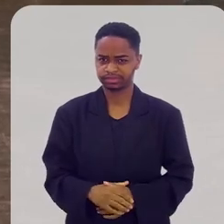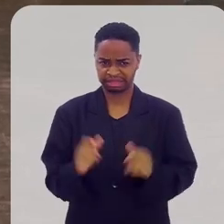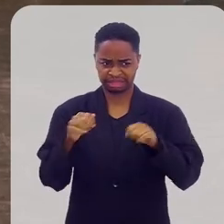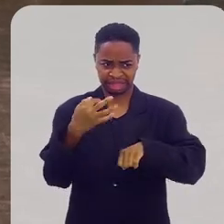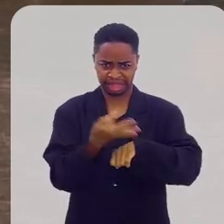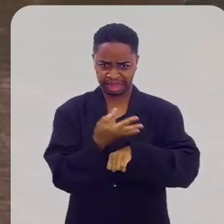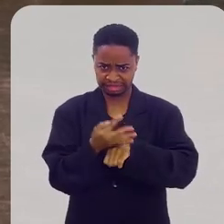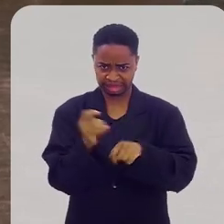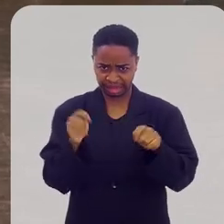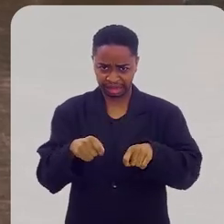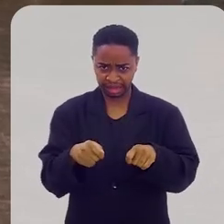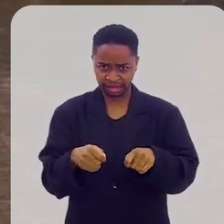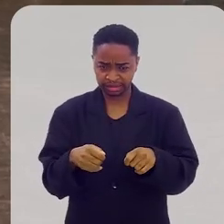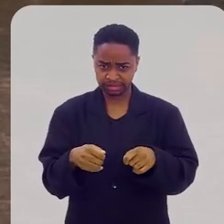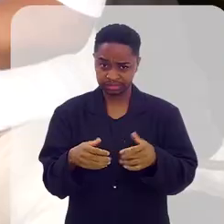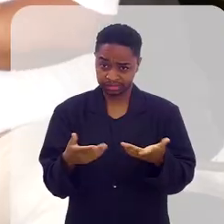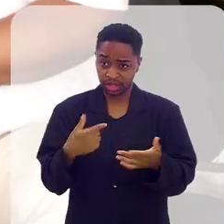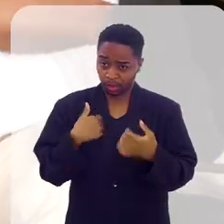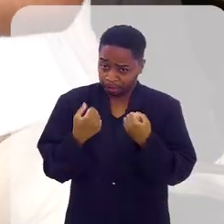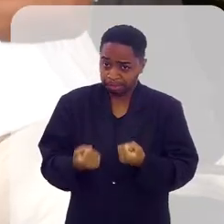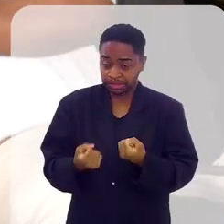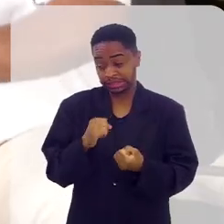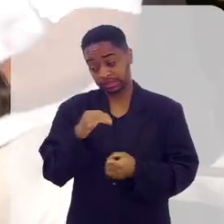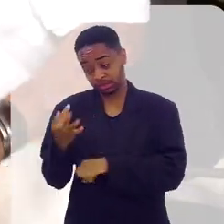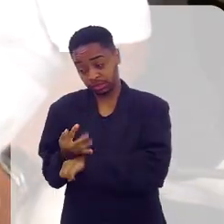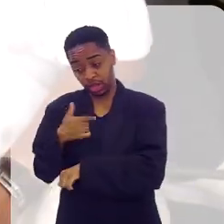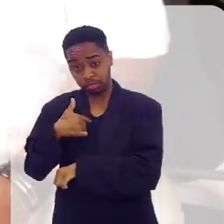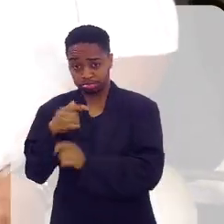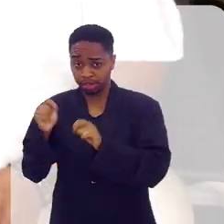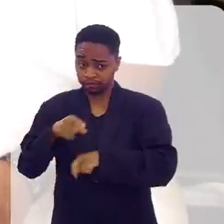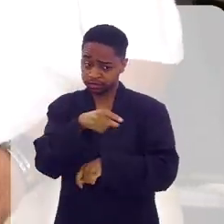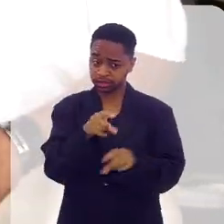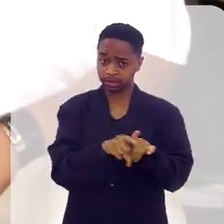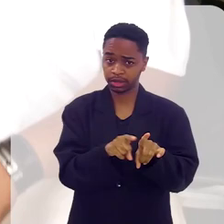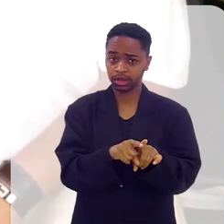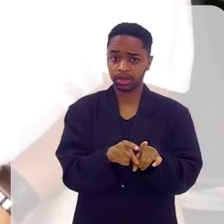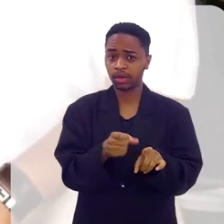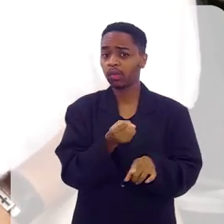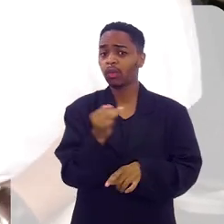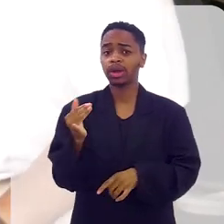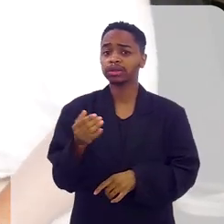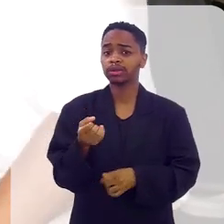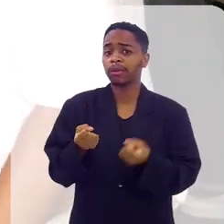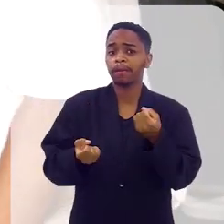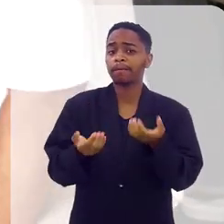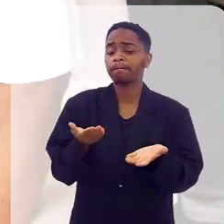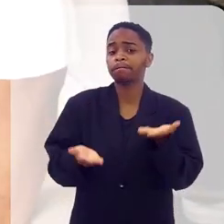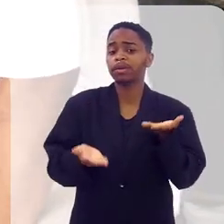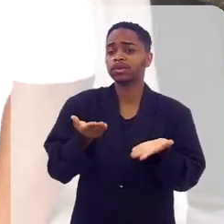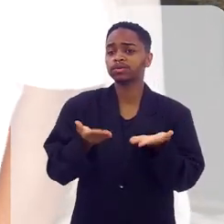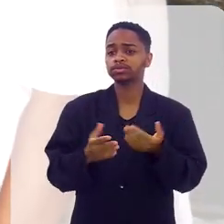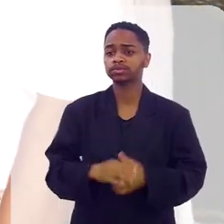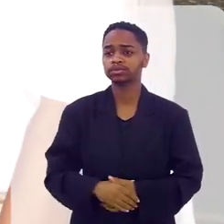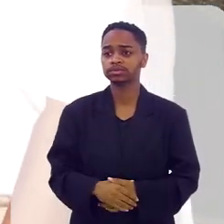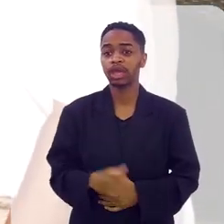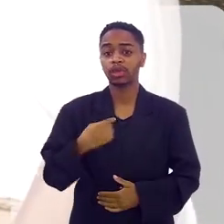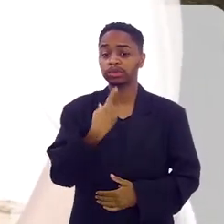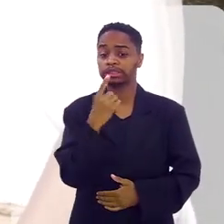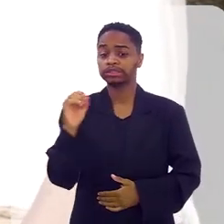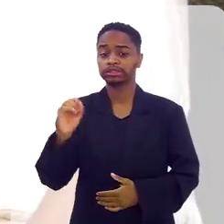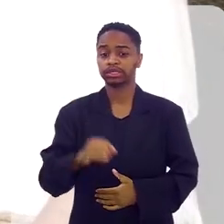tudo certo. Não, aguentou mais. Se você aguentou a mim, aguenta você, pelo amor de... Você tem quantos quilos? Eu tenho 100 quilos.